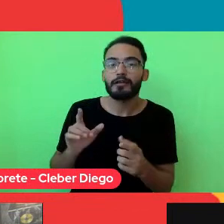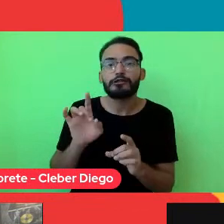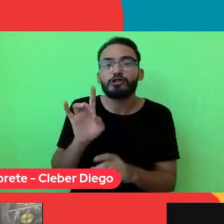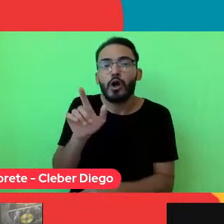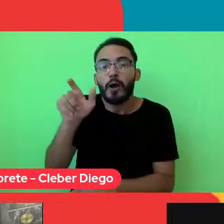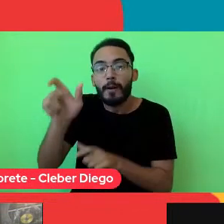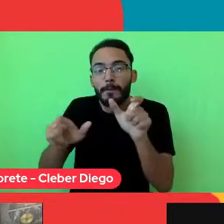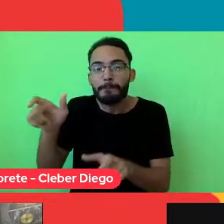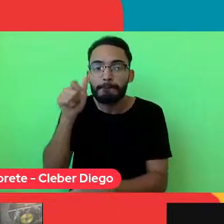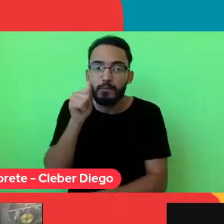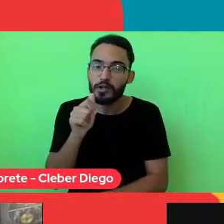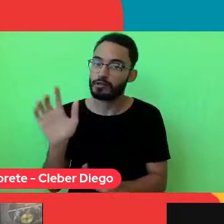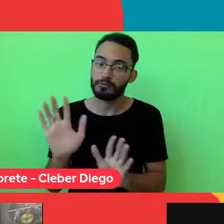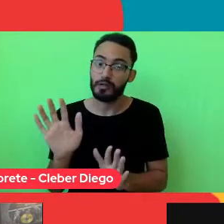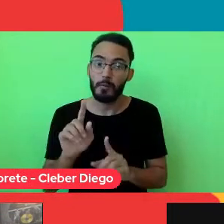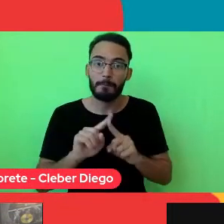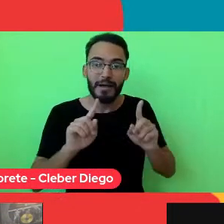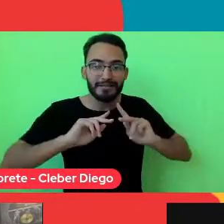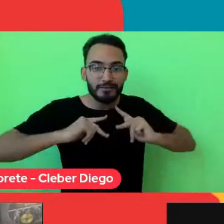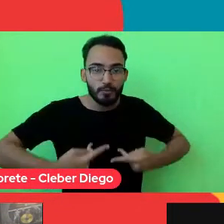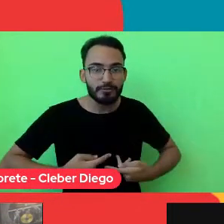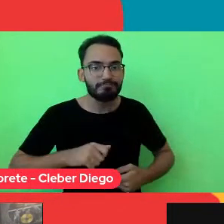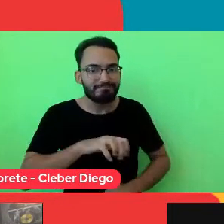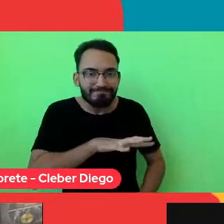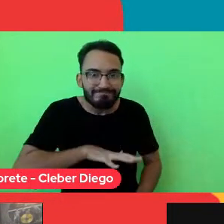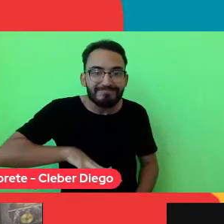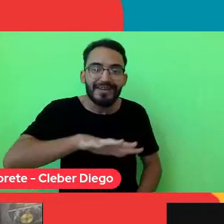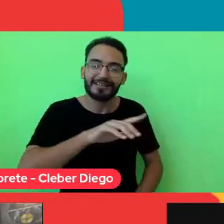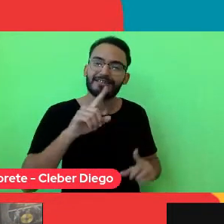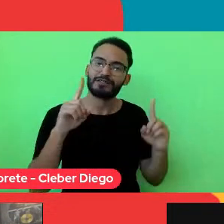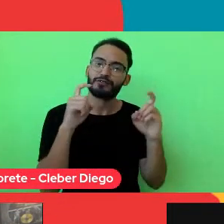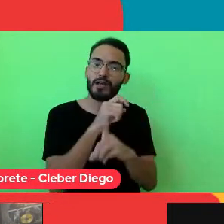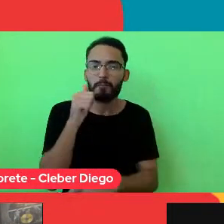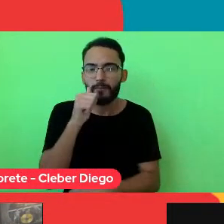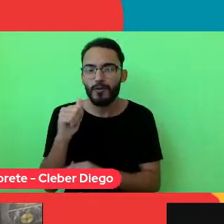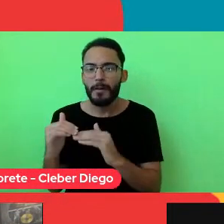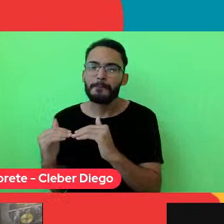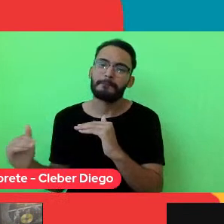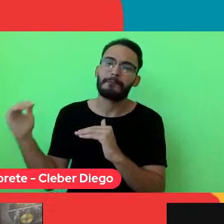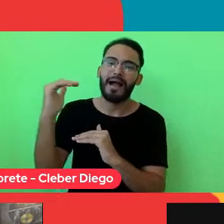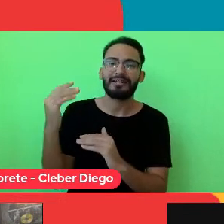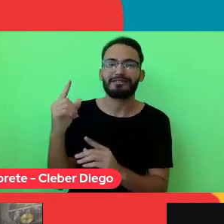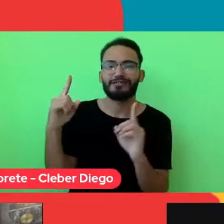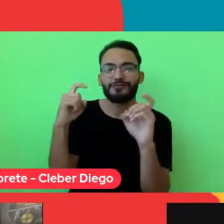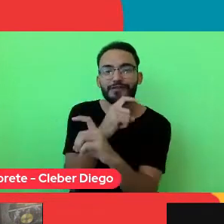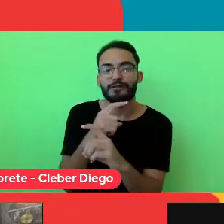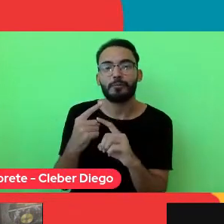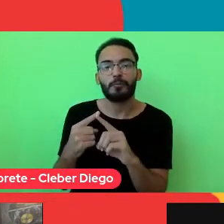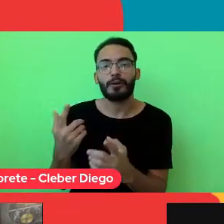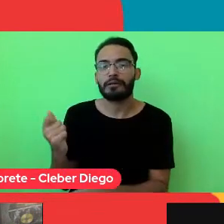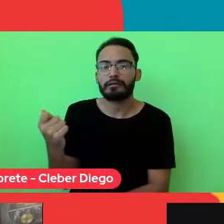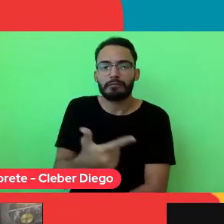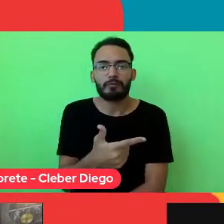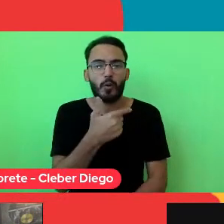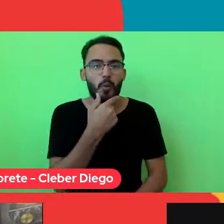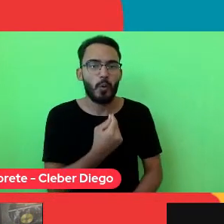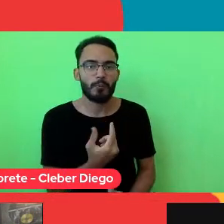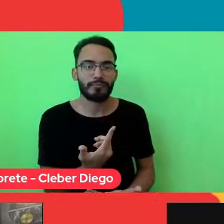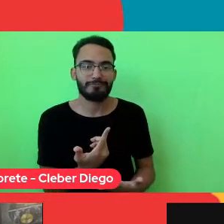mas para o ser humano é difícil a gente lidar com a vulnerabilidade, mas para a mulher isso é muito mais, né? Porque a mulher, parece que o tempo inteiro a